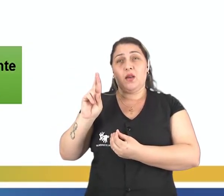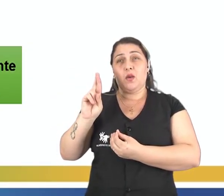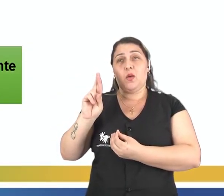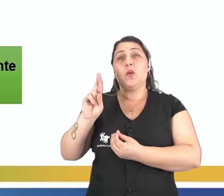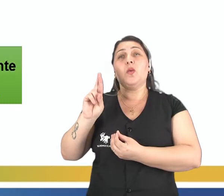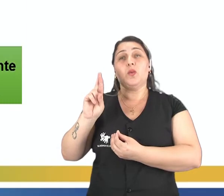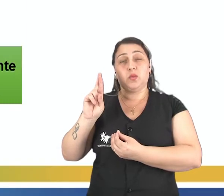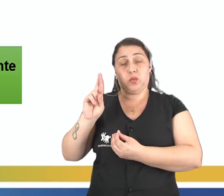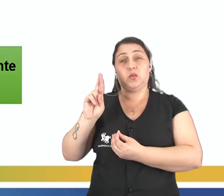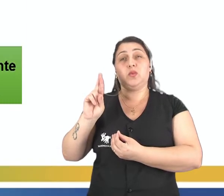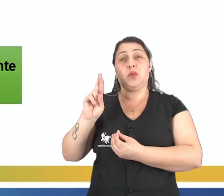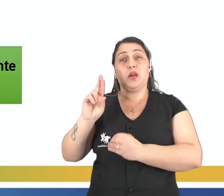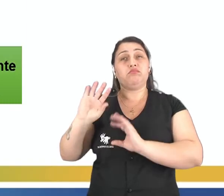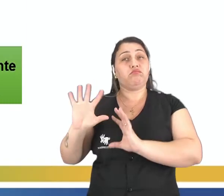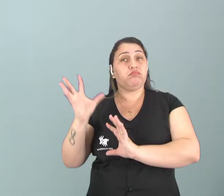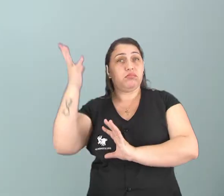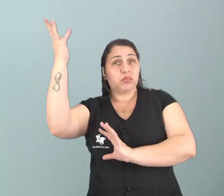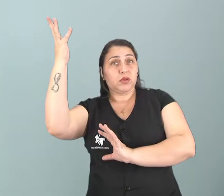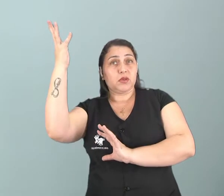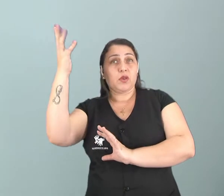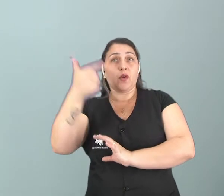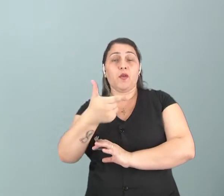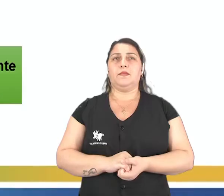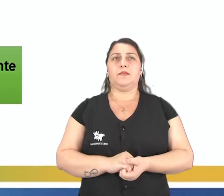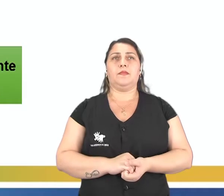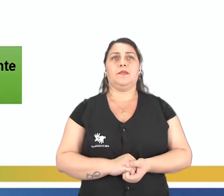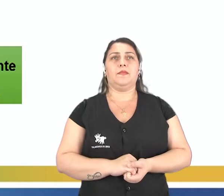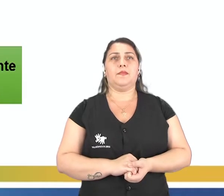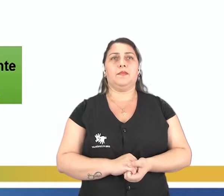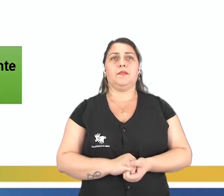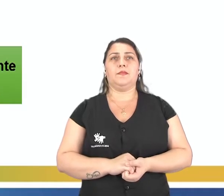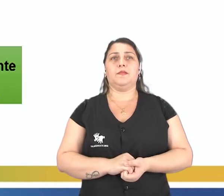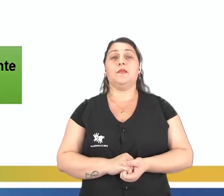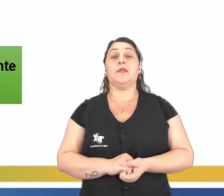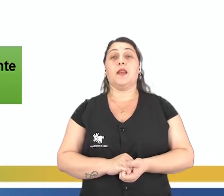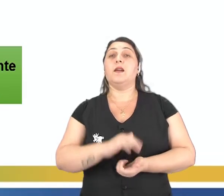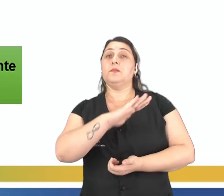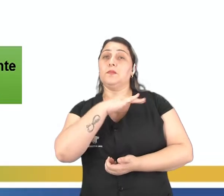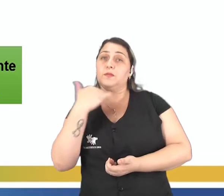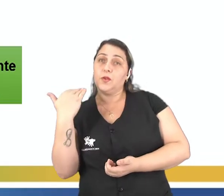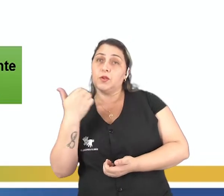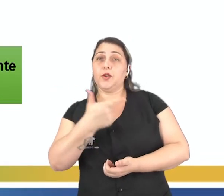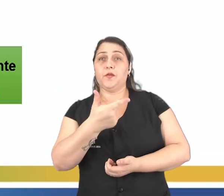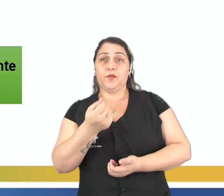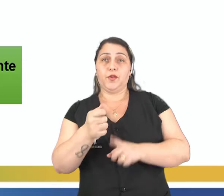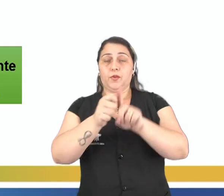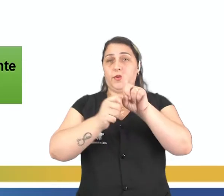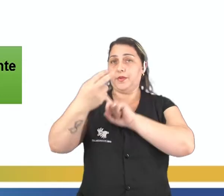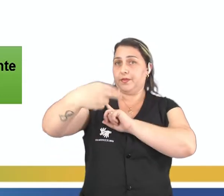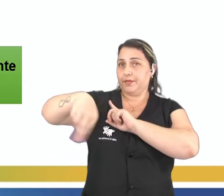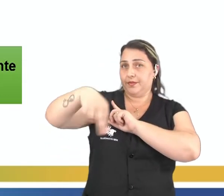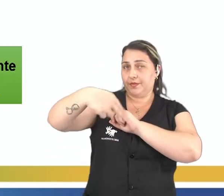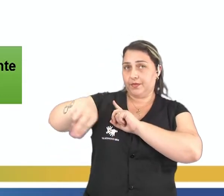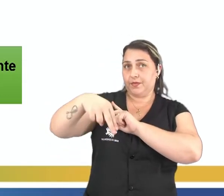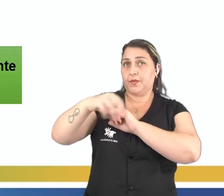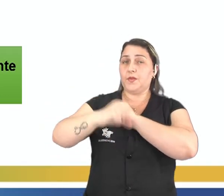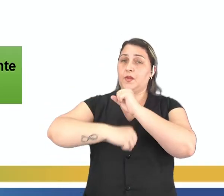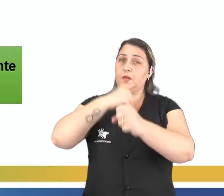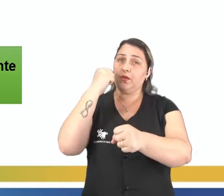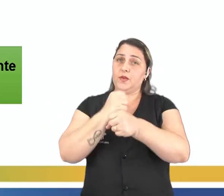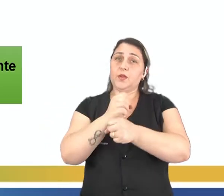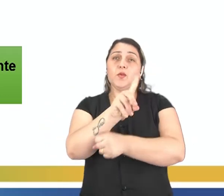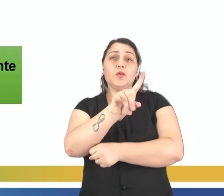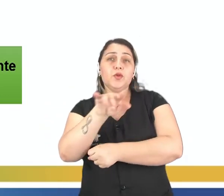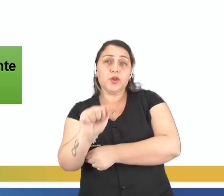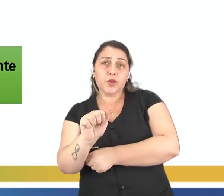o precursor do 20 de novembro. Em razão da sua morte em 20 de novembro, anualmente nesse